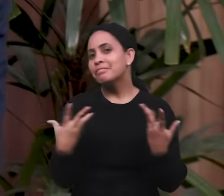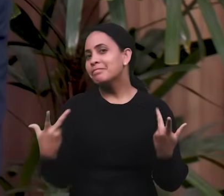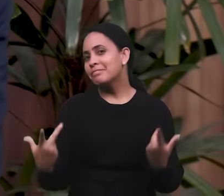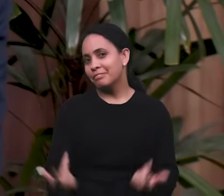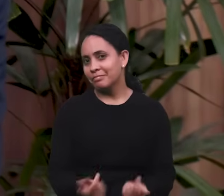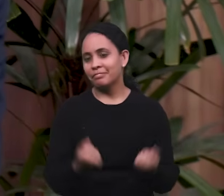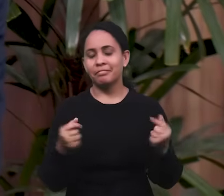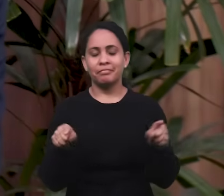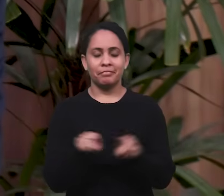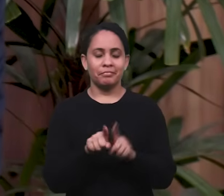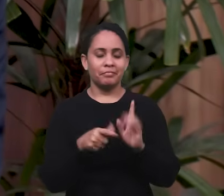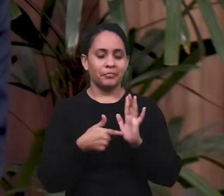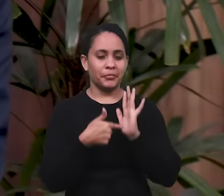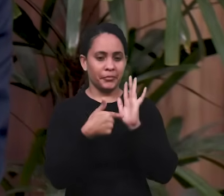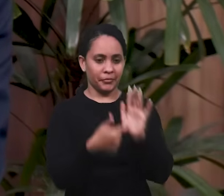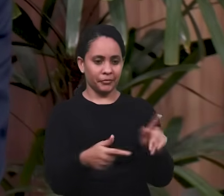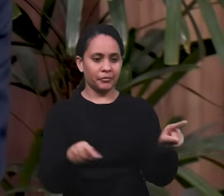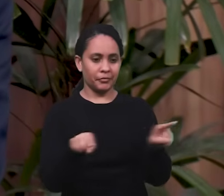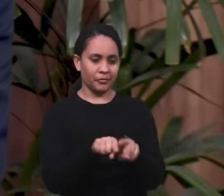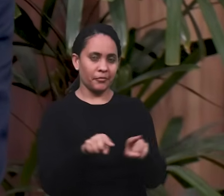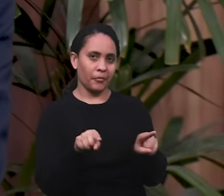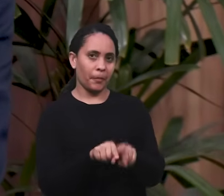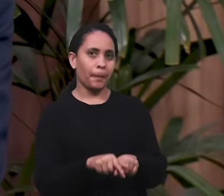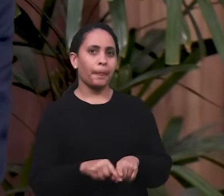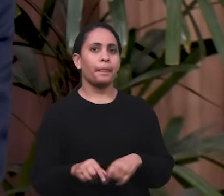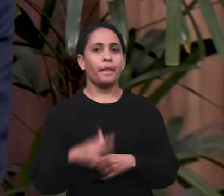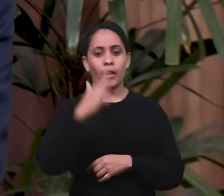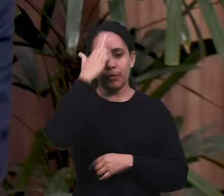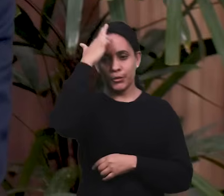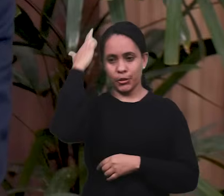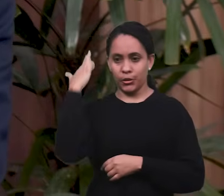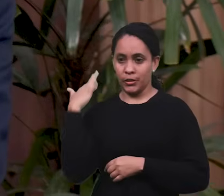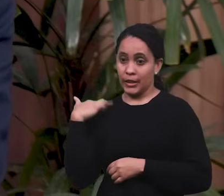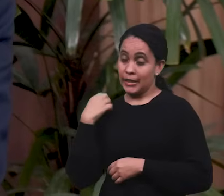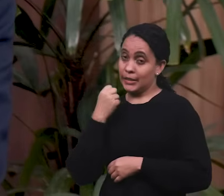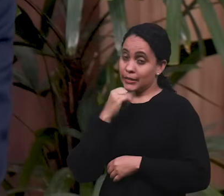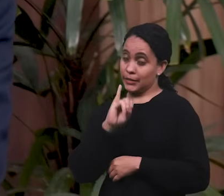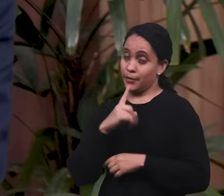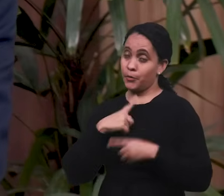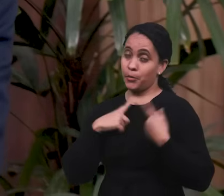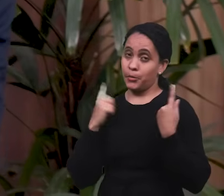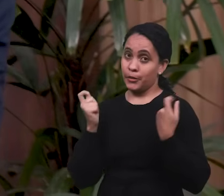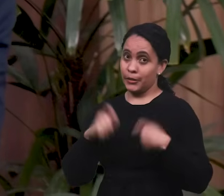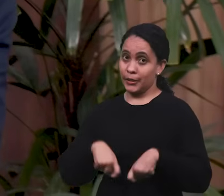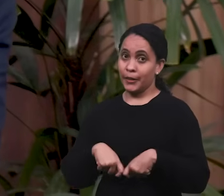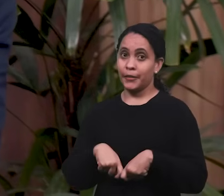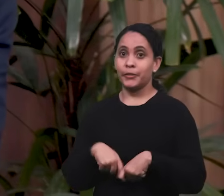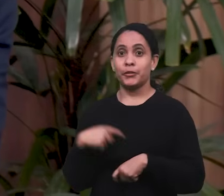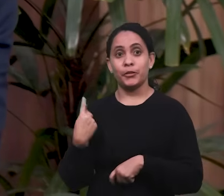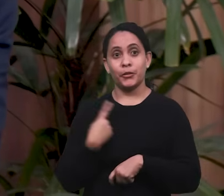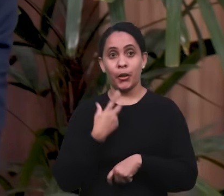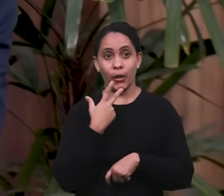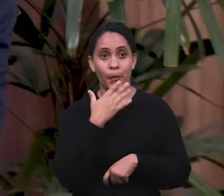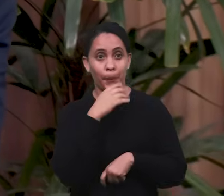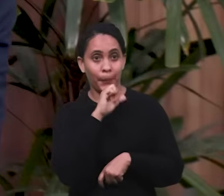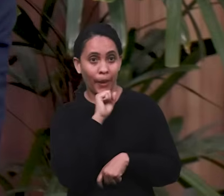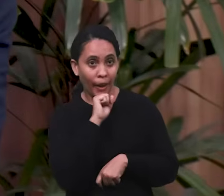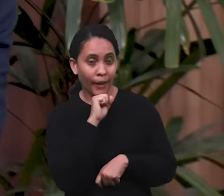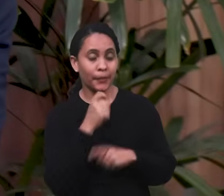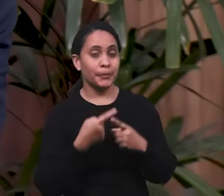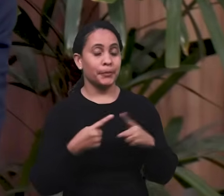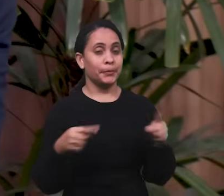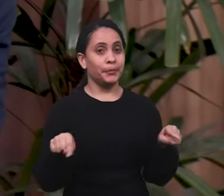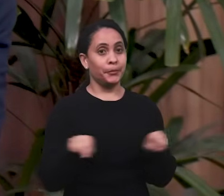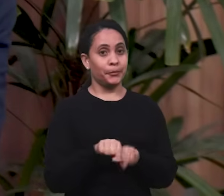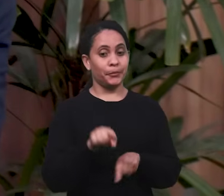maravilhoso. Eu só queria abordar também o lado de José. Se for possível aqui, quem está falando do pai, mas